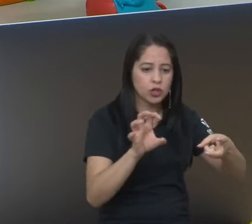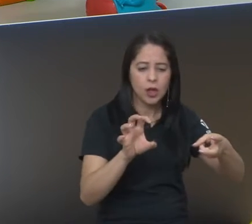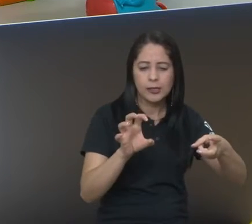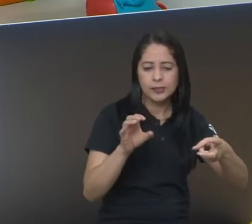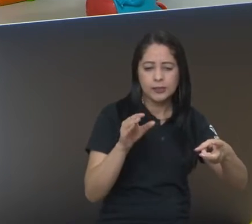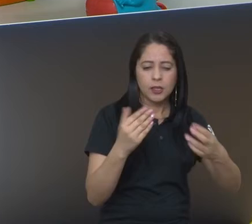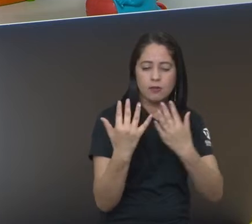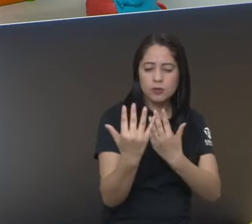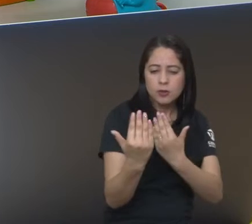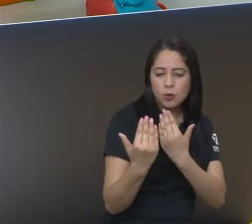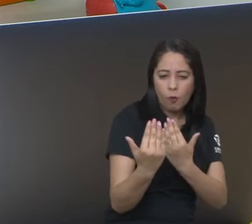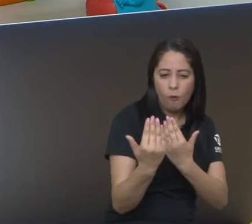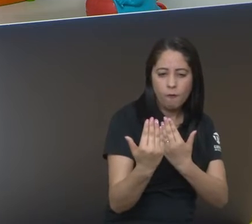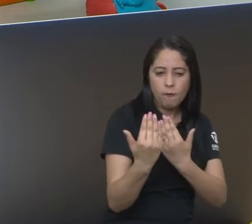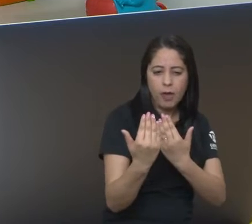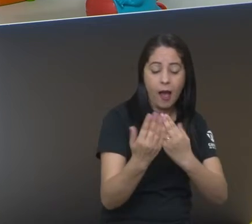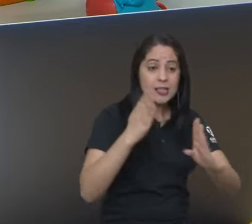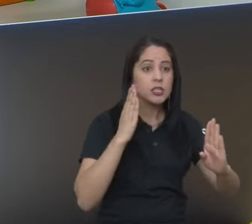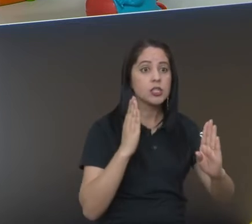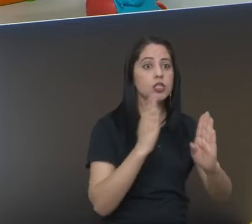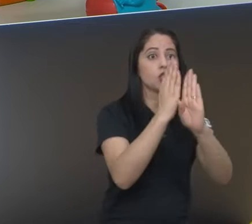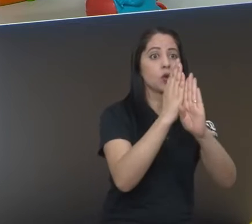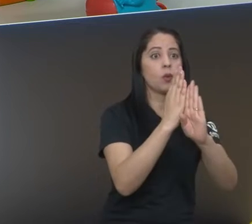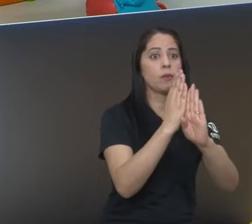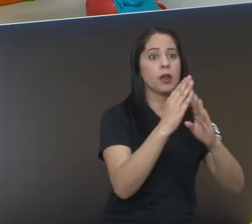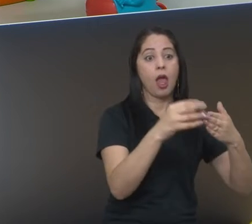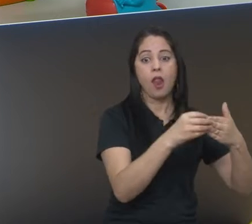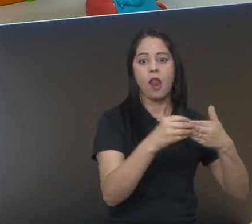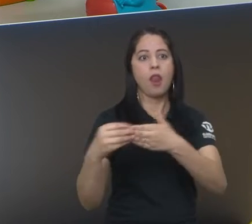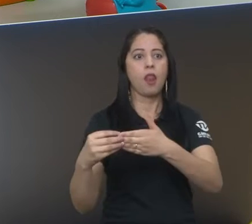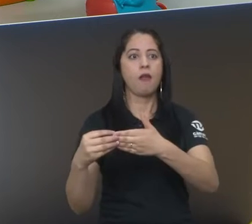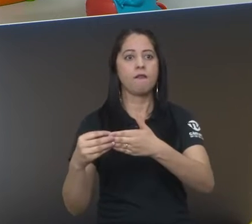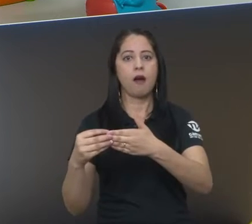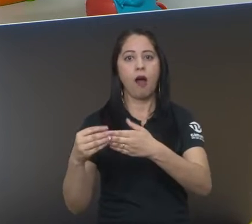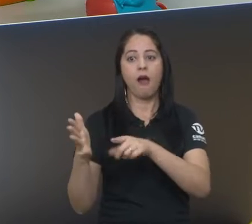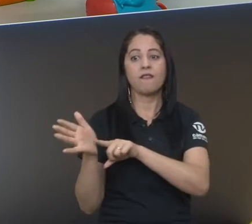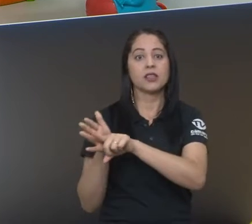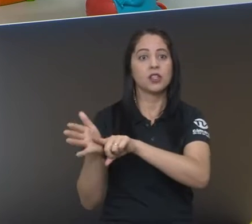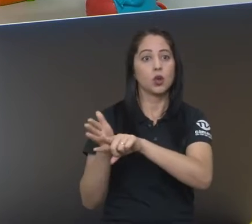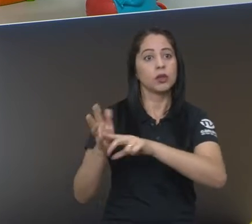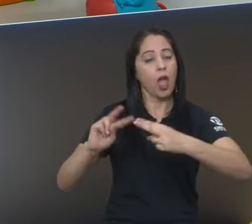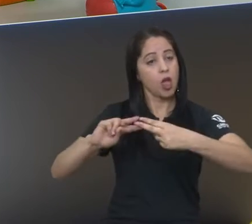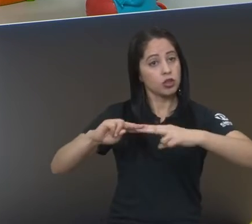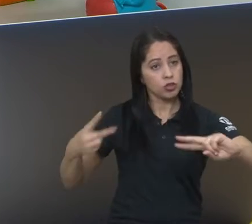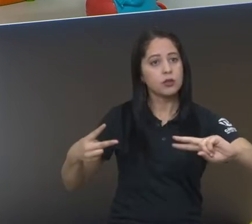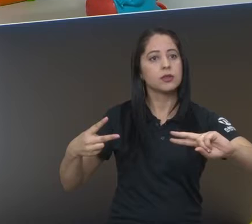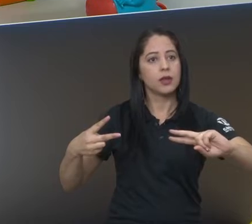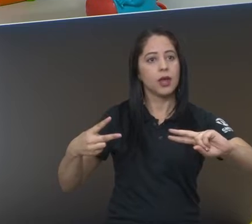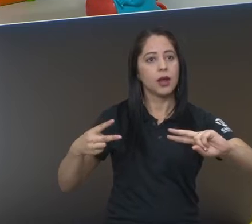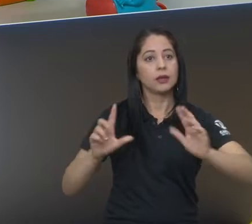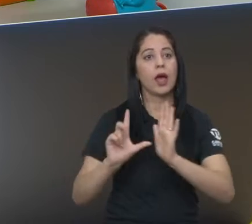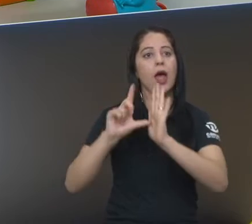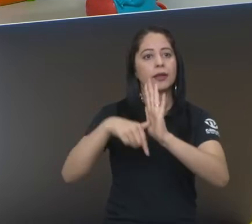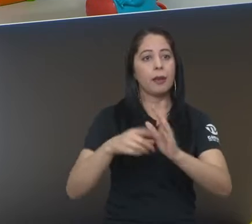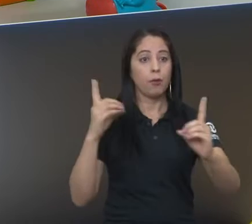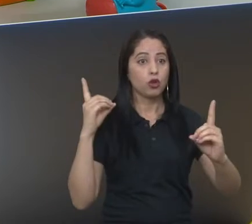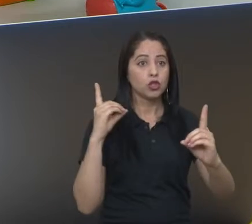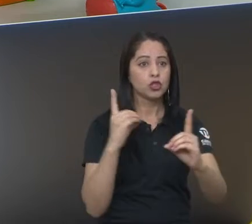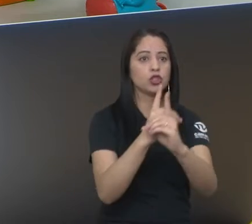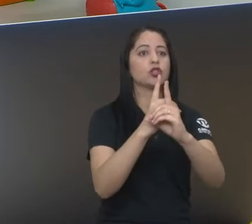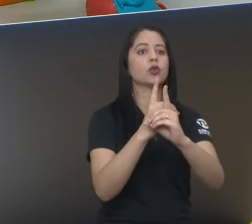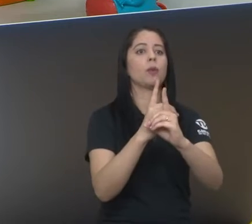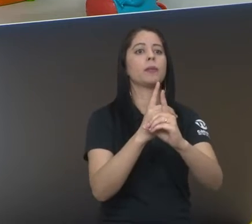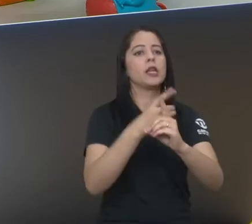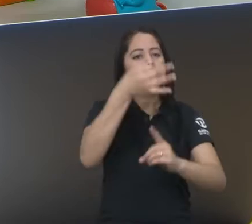sintomas, suspeitar da doença e encaminhar para a realização do teste genético que confirma então